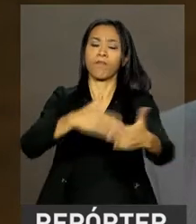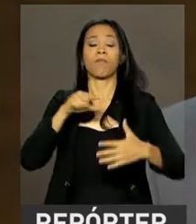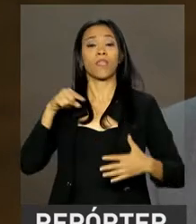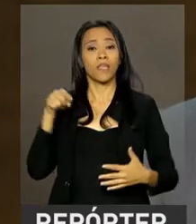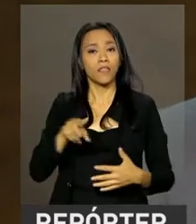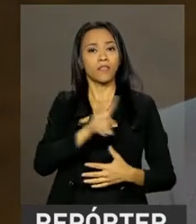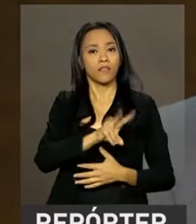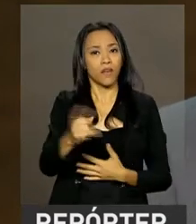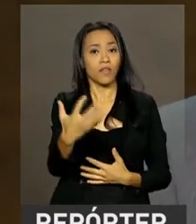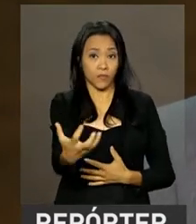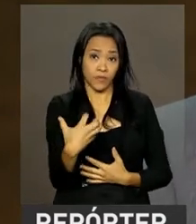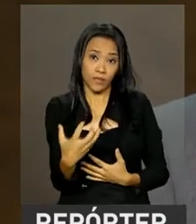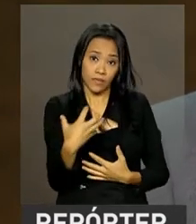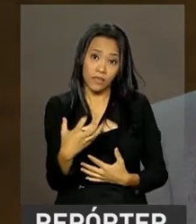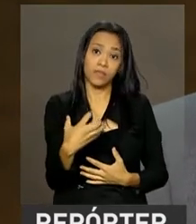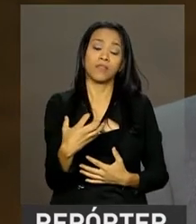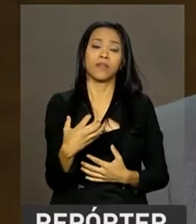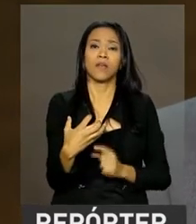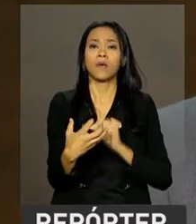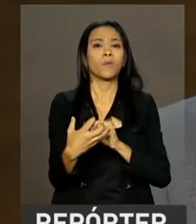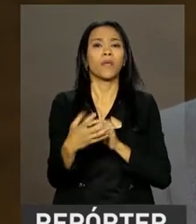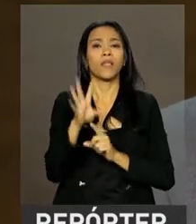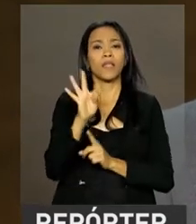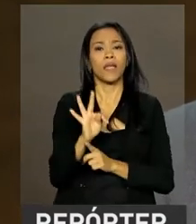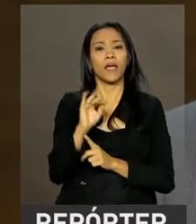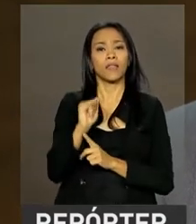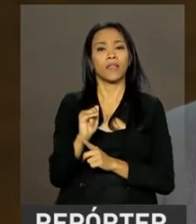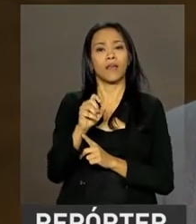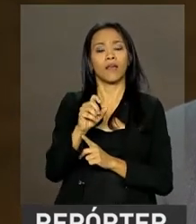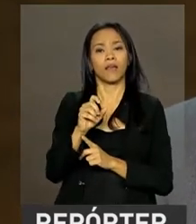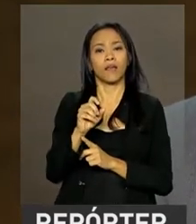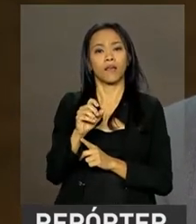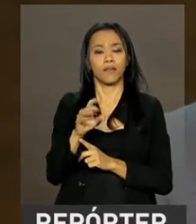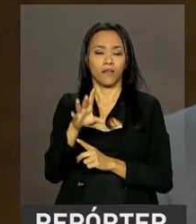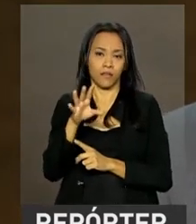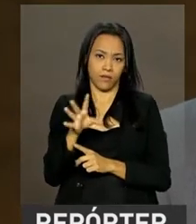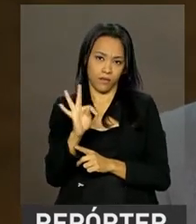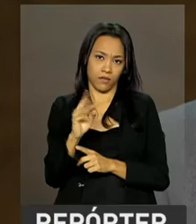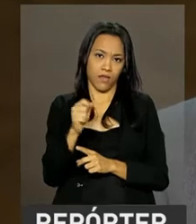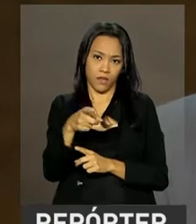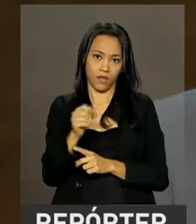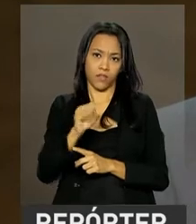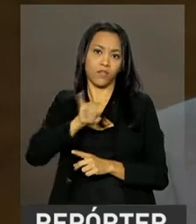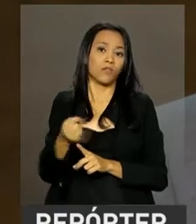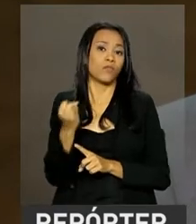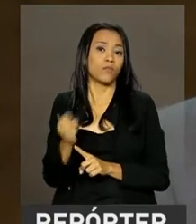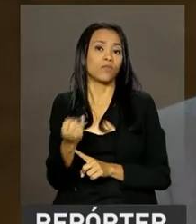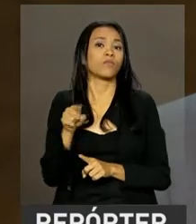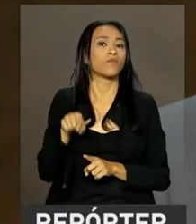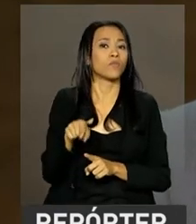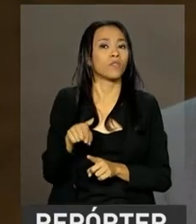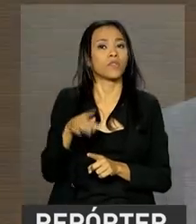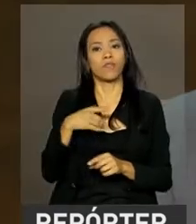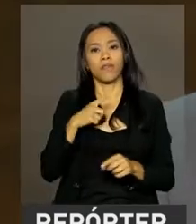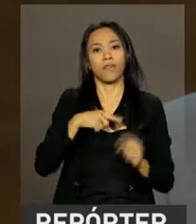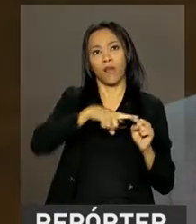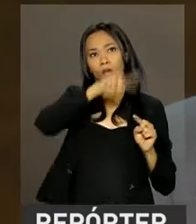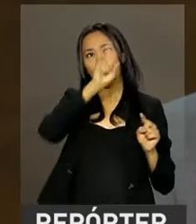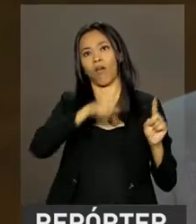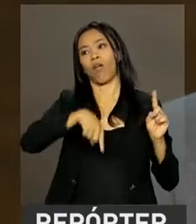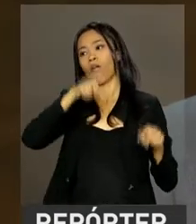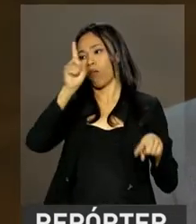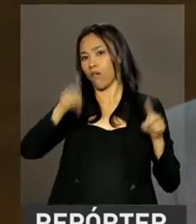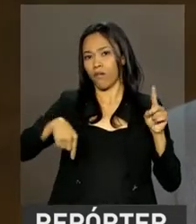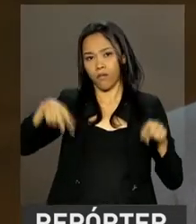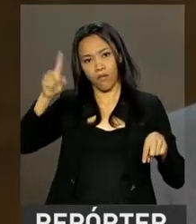com, eu diria, a taxa de juros estrutural da economia, que passa a tender a não ter mais aquelas oscilações para você